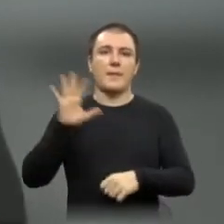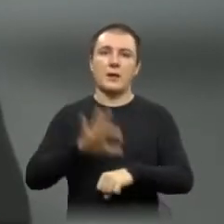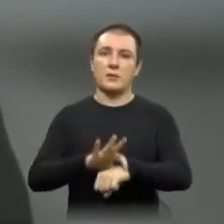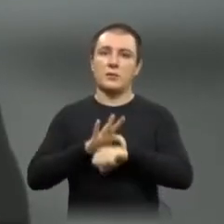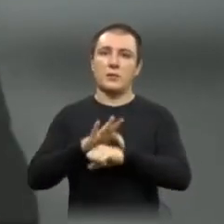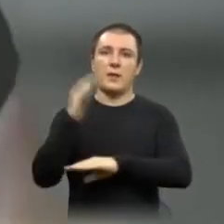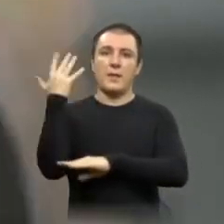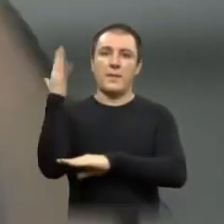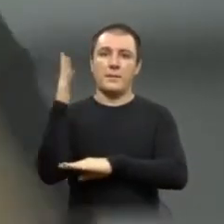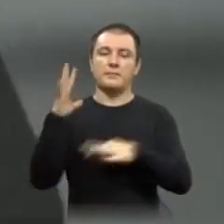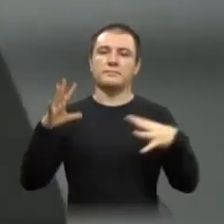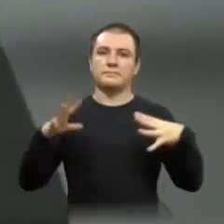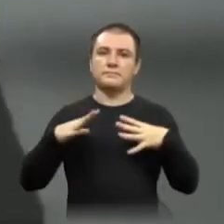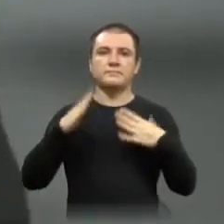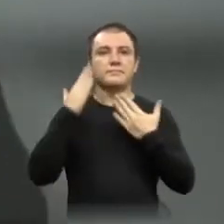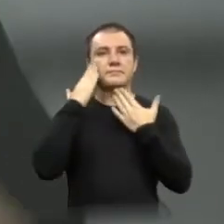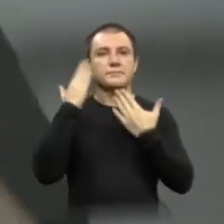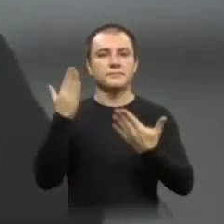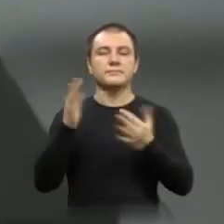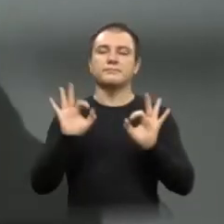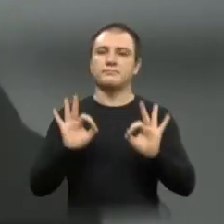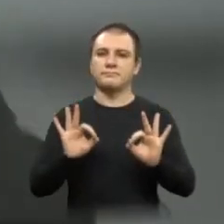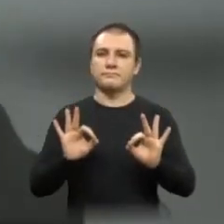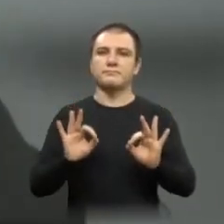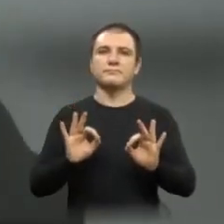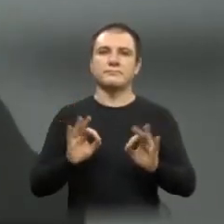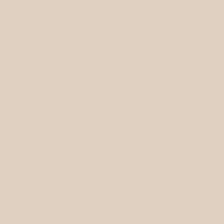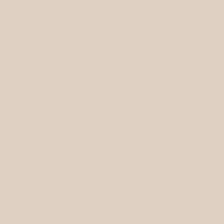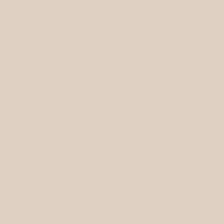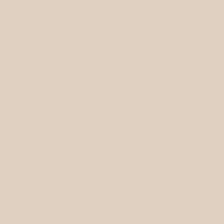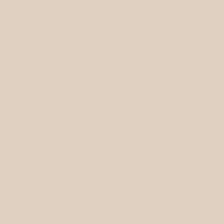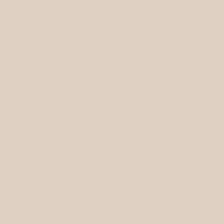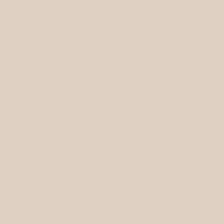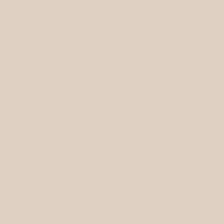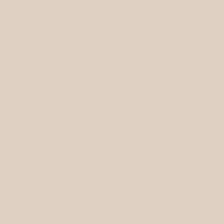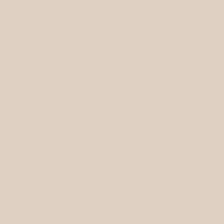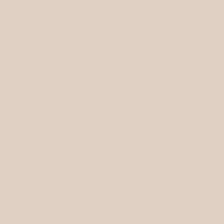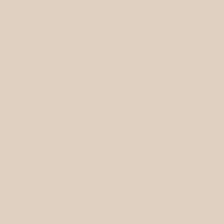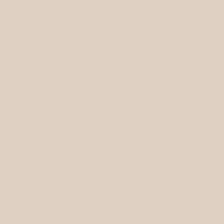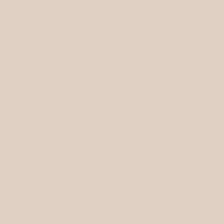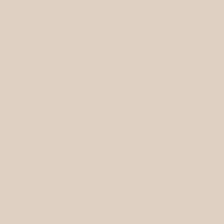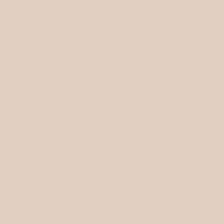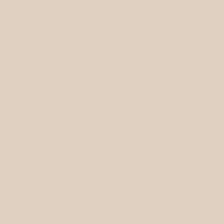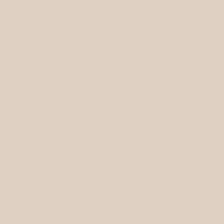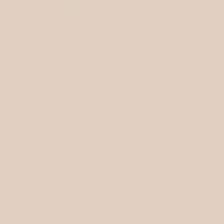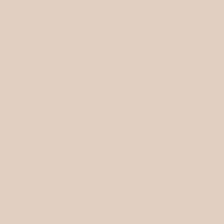segurança no parque infantil gratidão pessoal é isso aí bora para o trabalho é